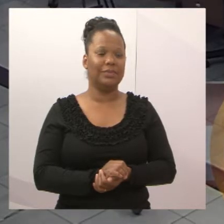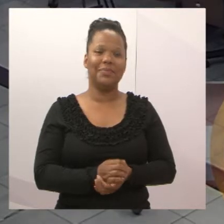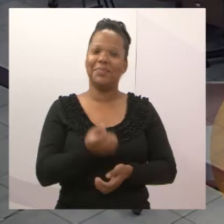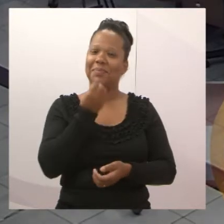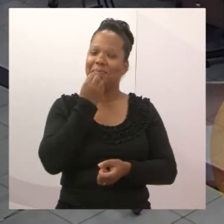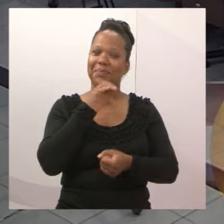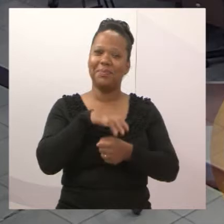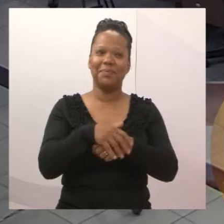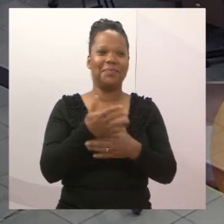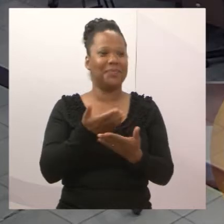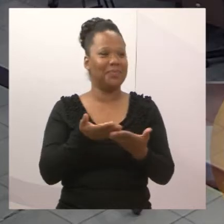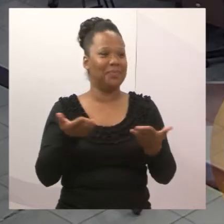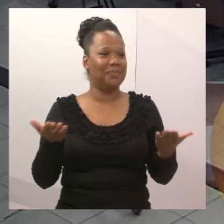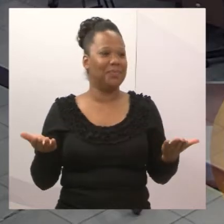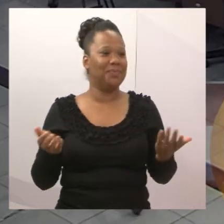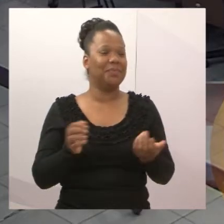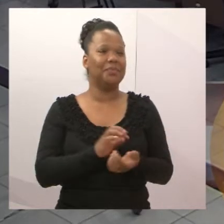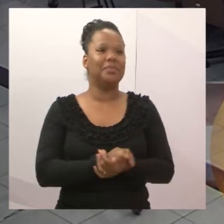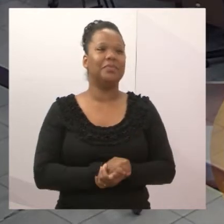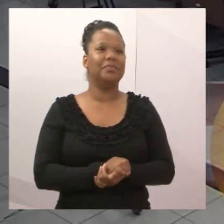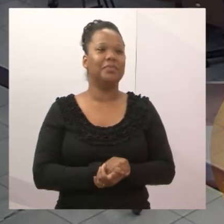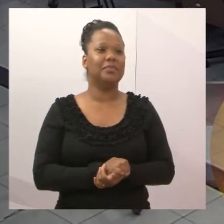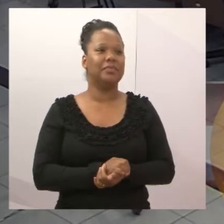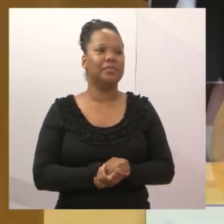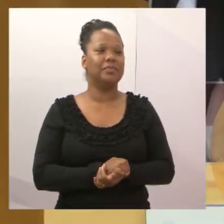Boa noite a todos.